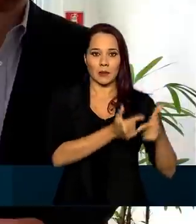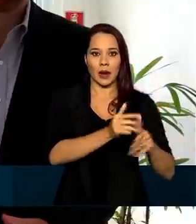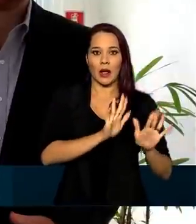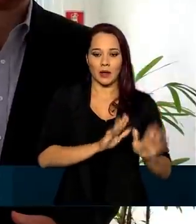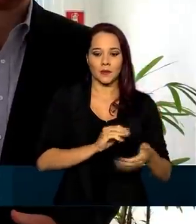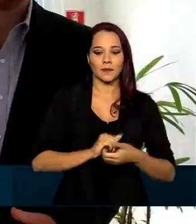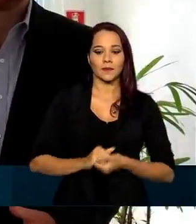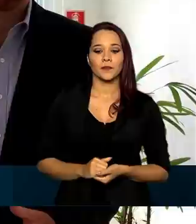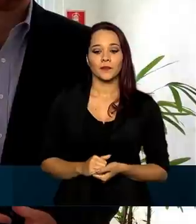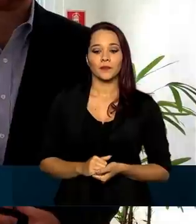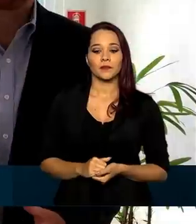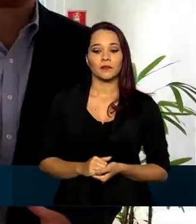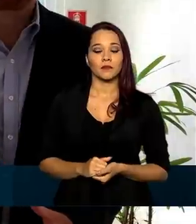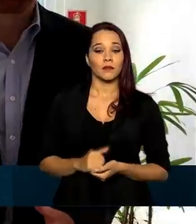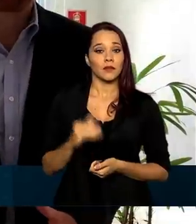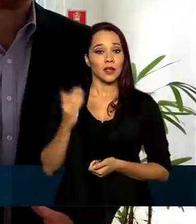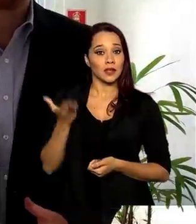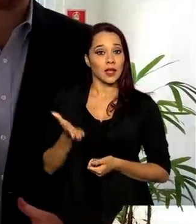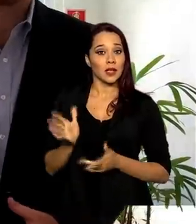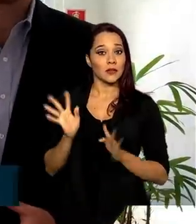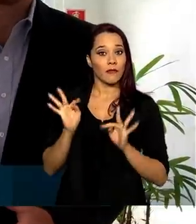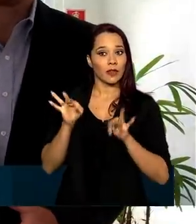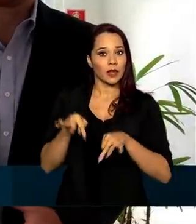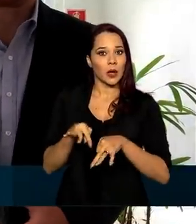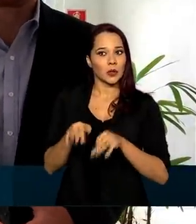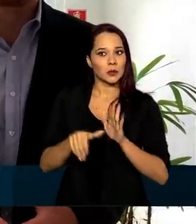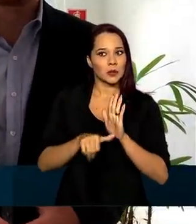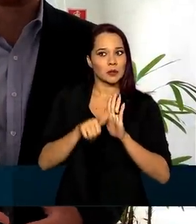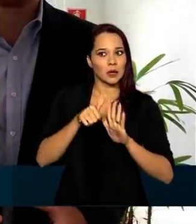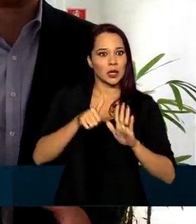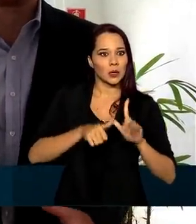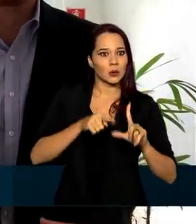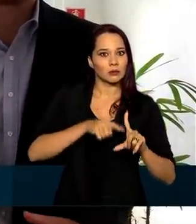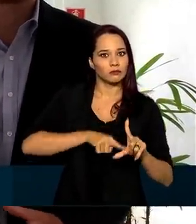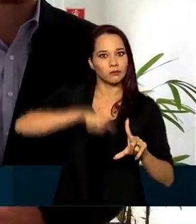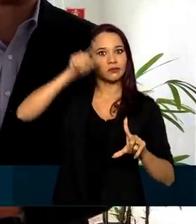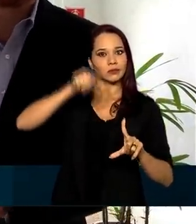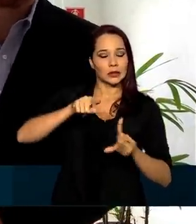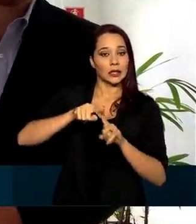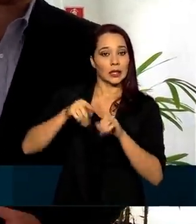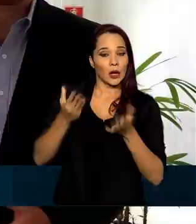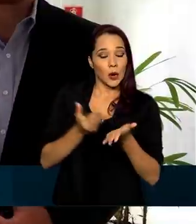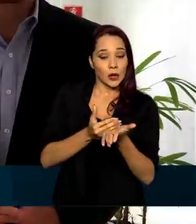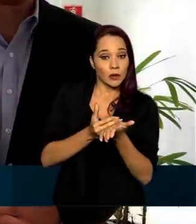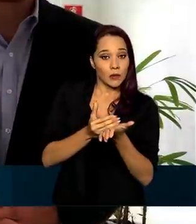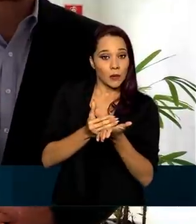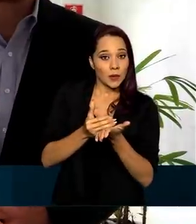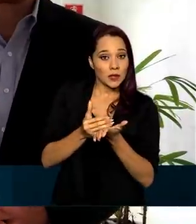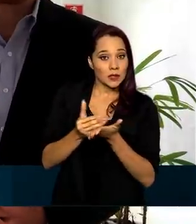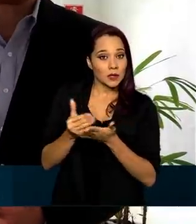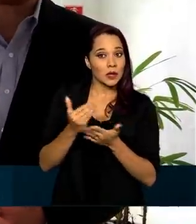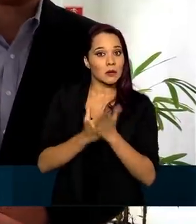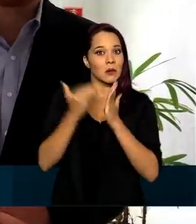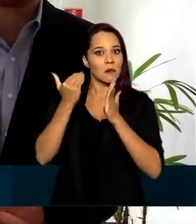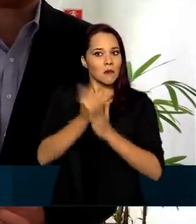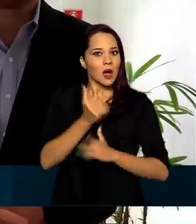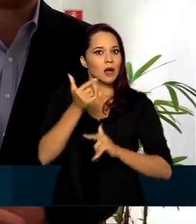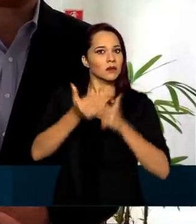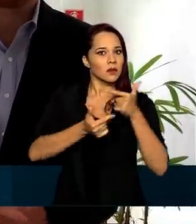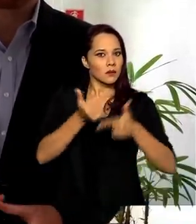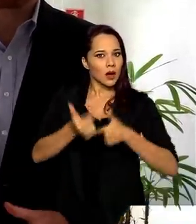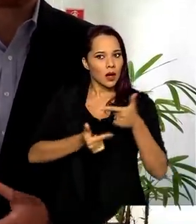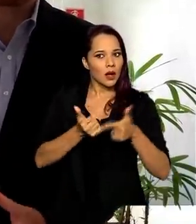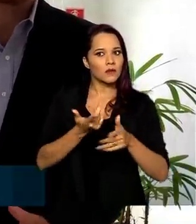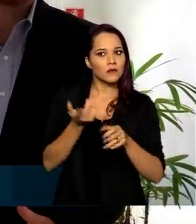ainda. Nesse final de primeiro pico, em que a gente está retornando mais ativamente para as nossas